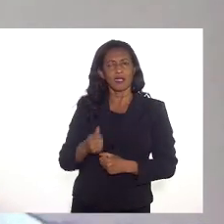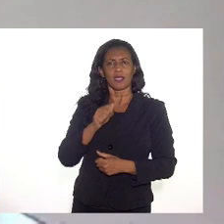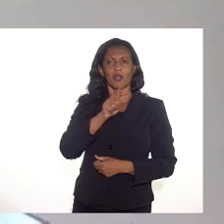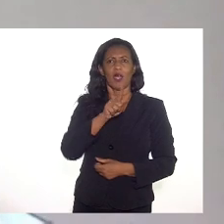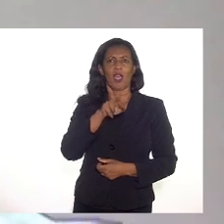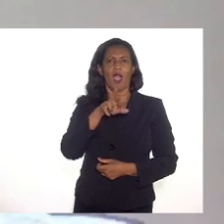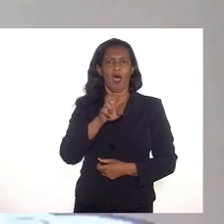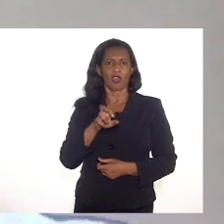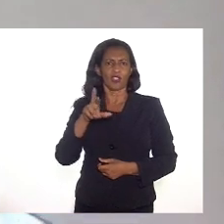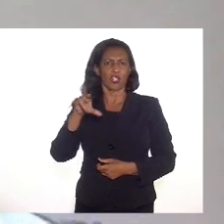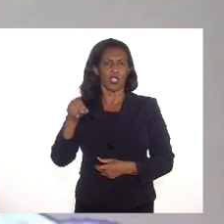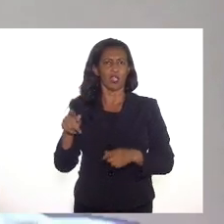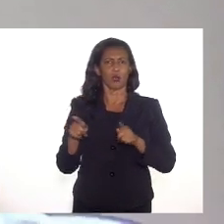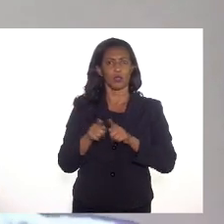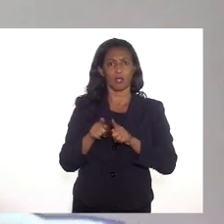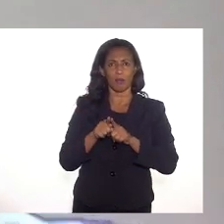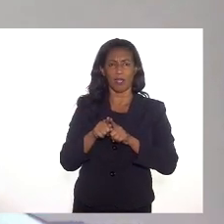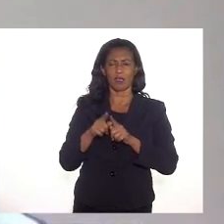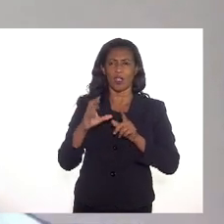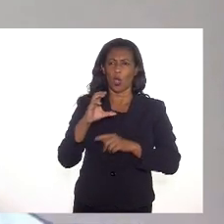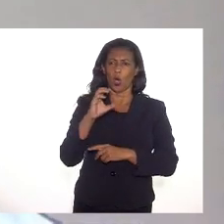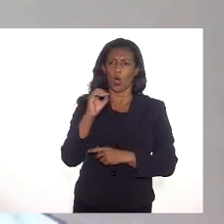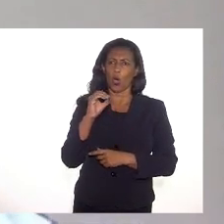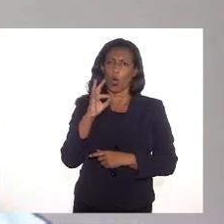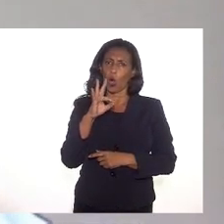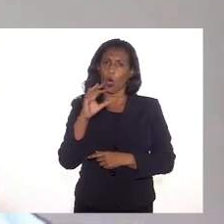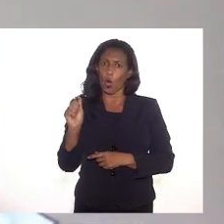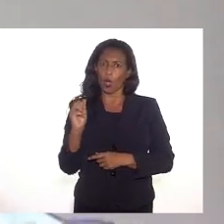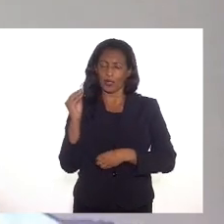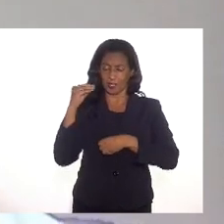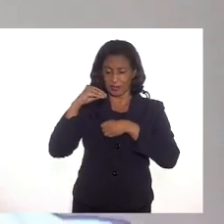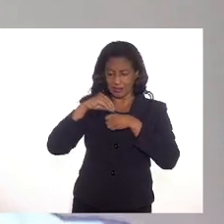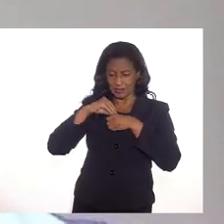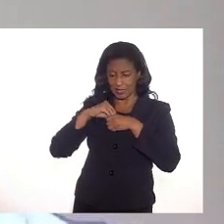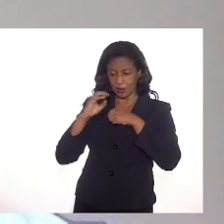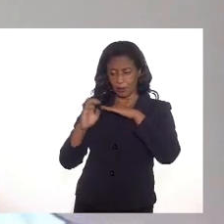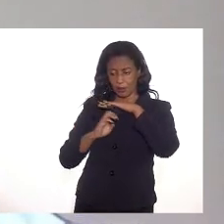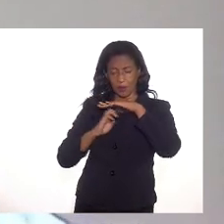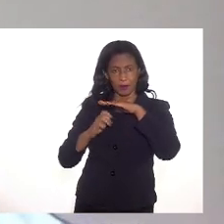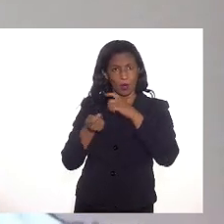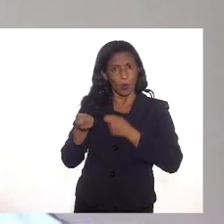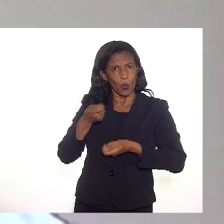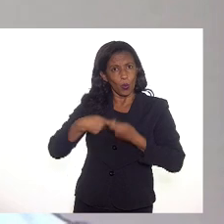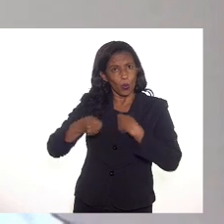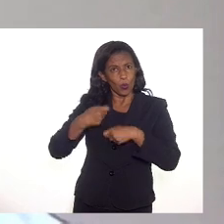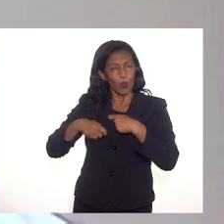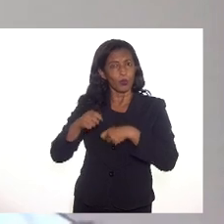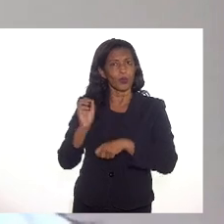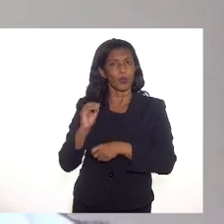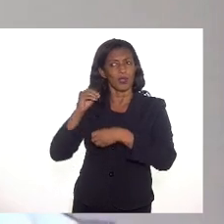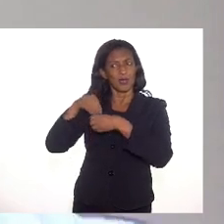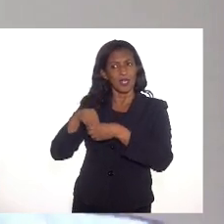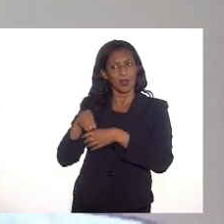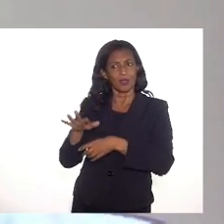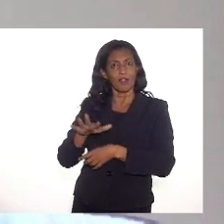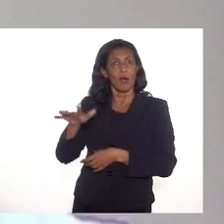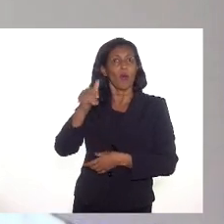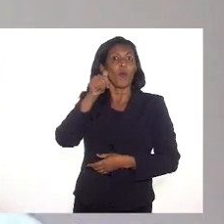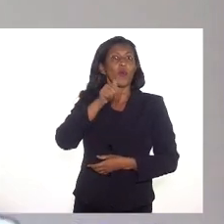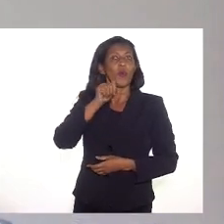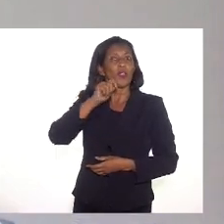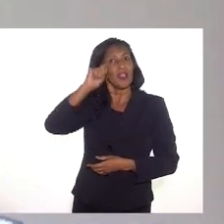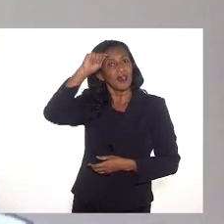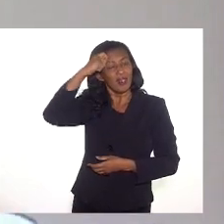Rio estabeleça uma pequena cota dentro dessa linha de crédito para empreendimentos econômicos desses territórios liderados por mulheres